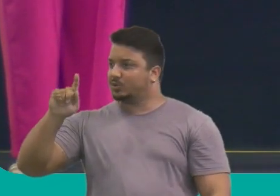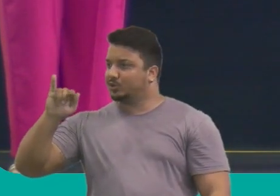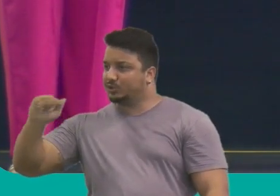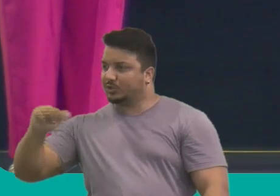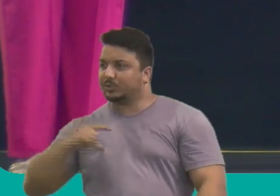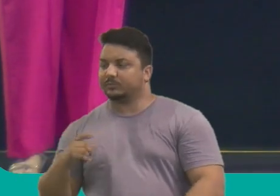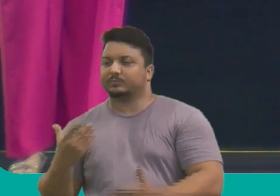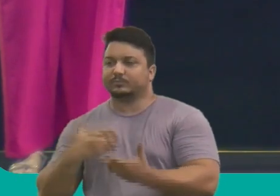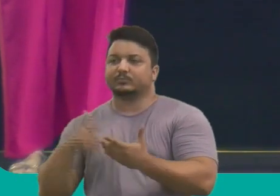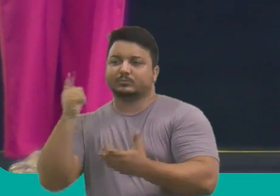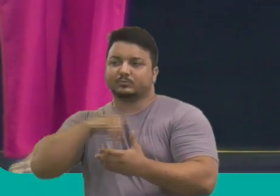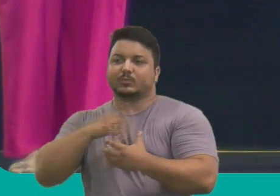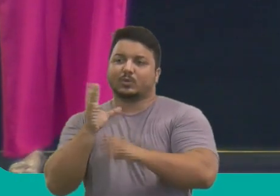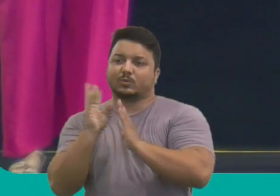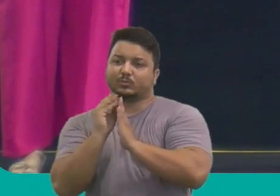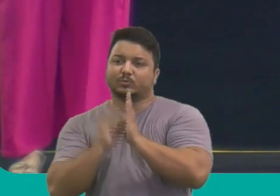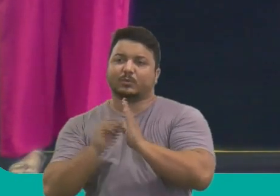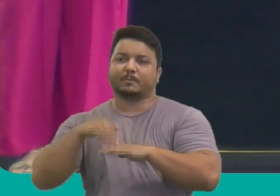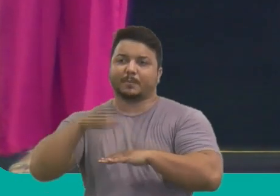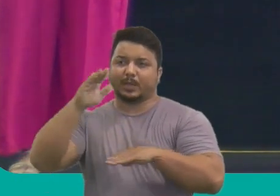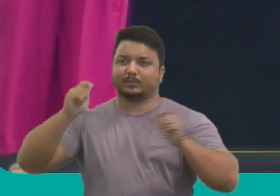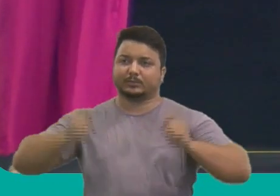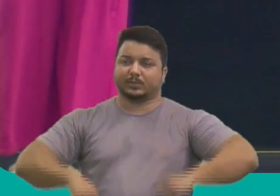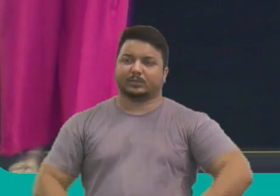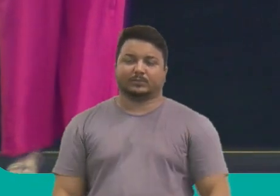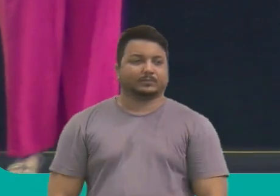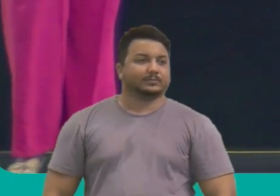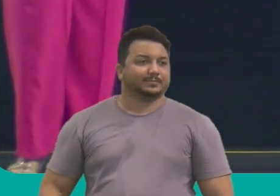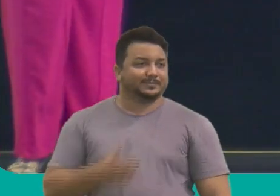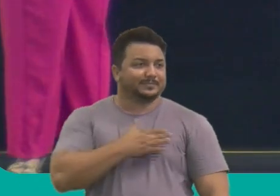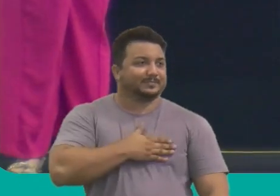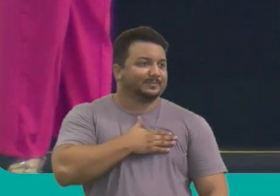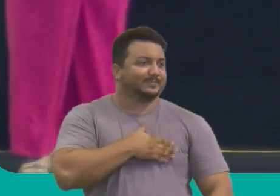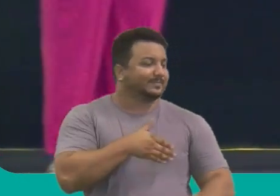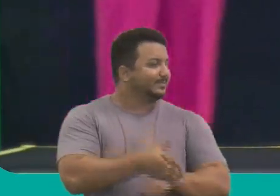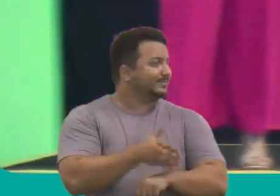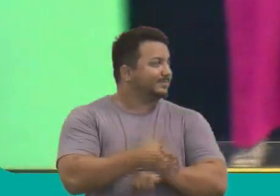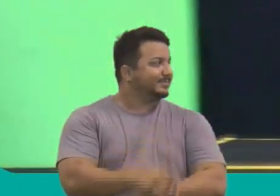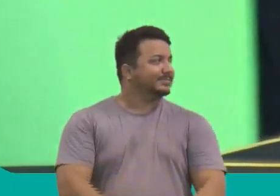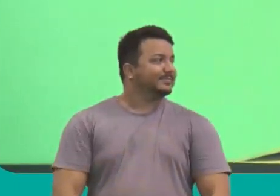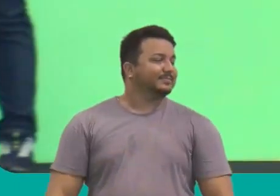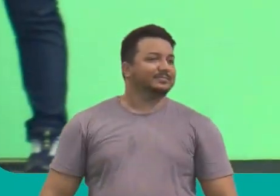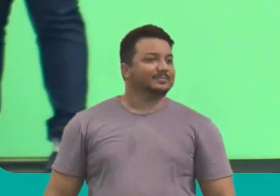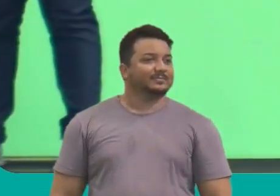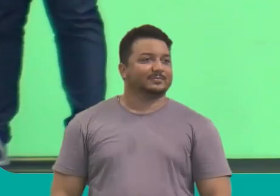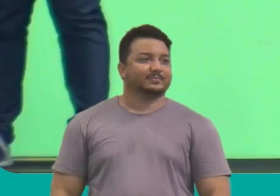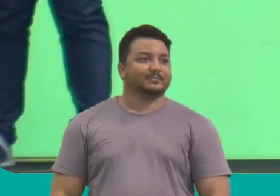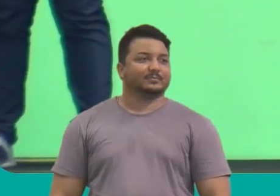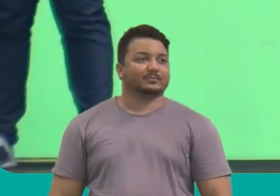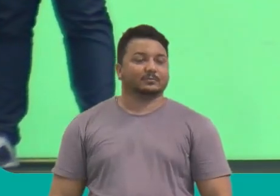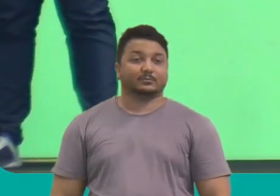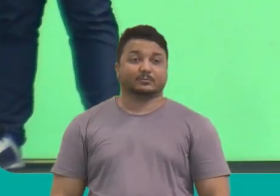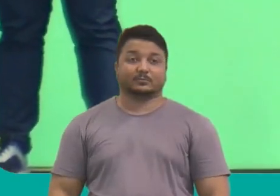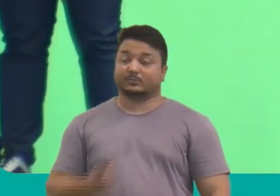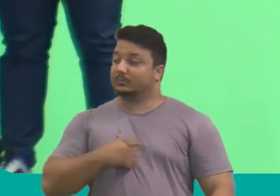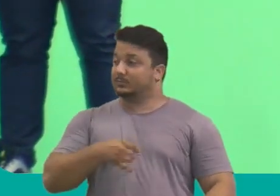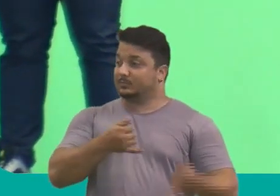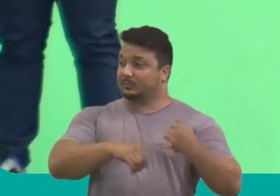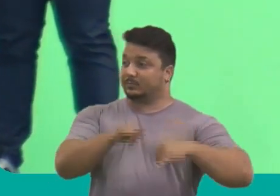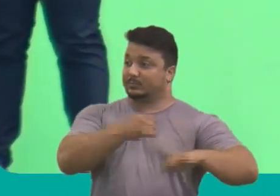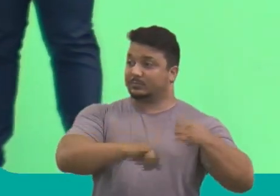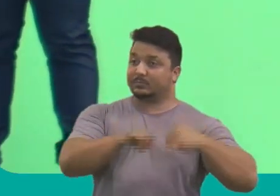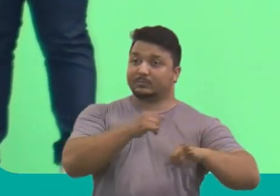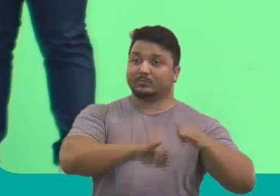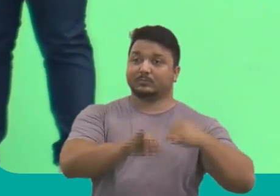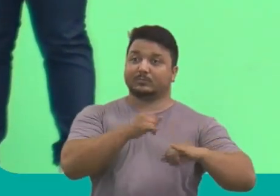levar esse conteúdo para mais para adiante. Vamos lá? Prazer ter você aqui também, Catarina. Prazer, meu bem. Dentro da química, a gente